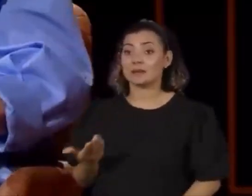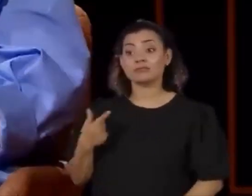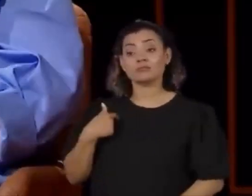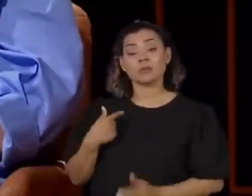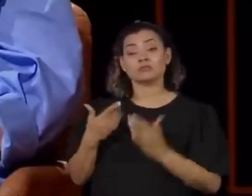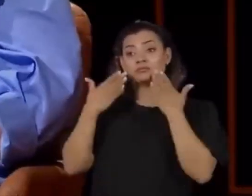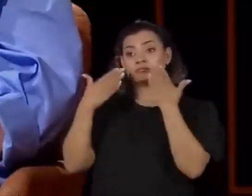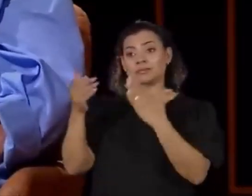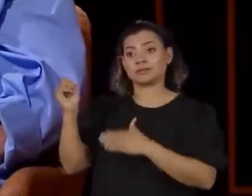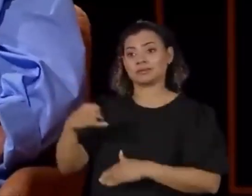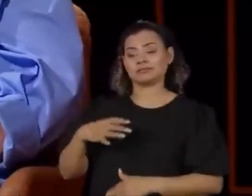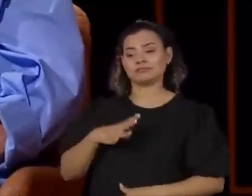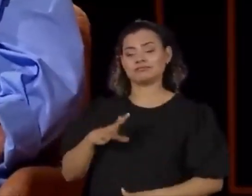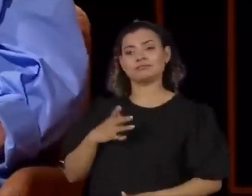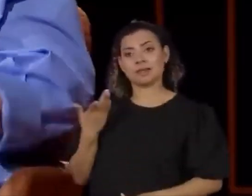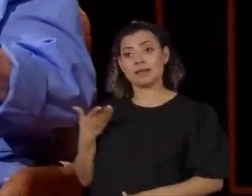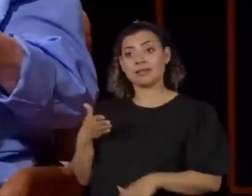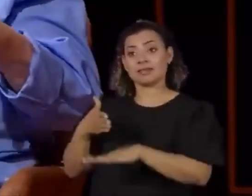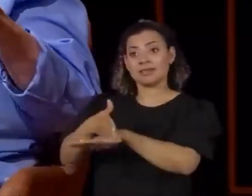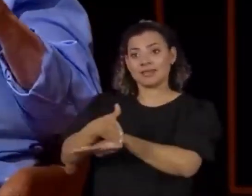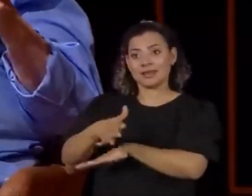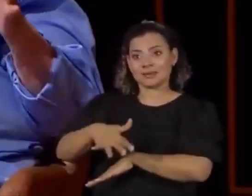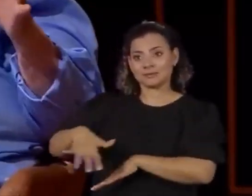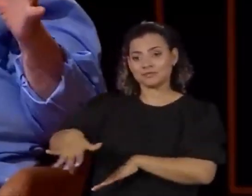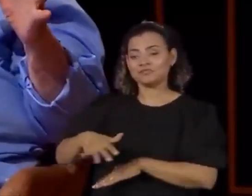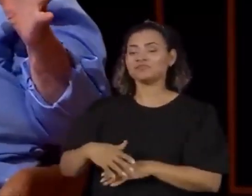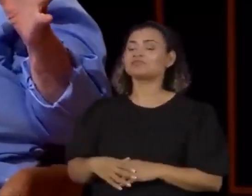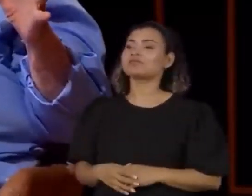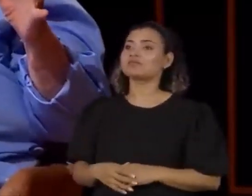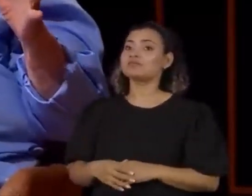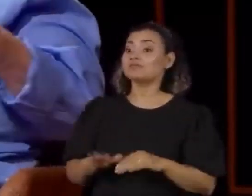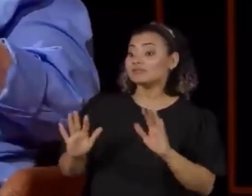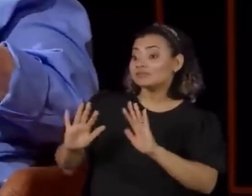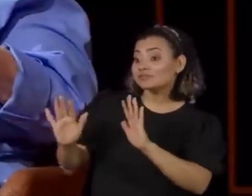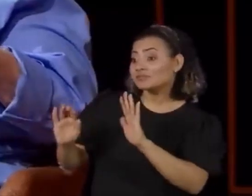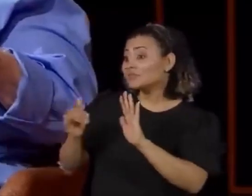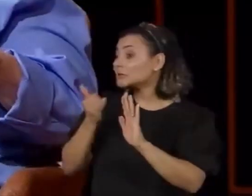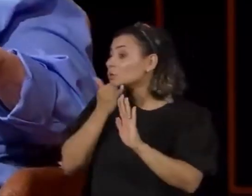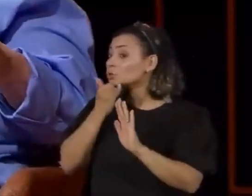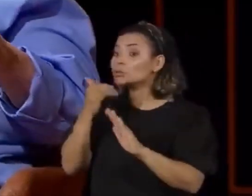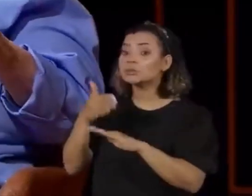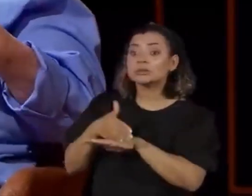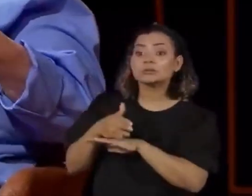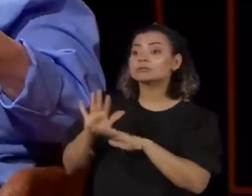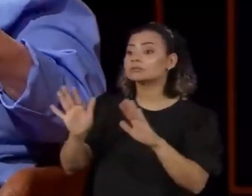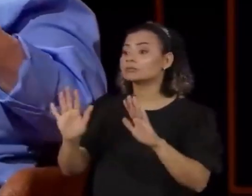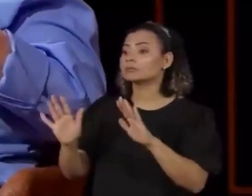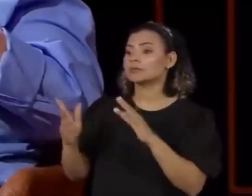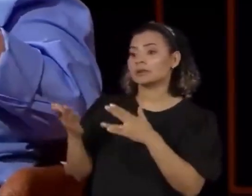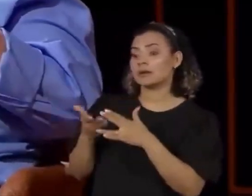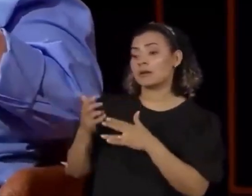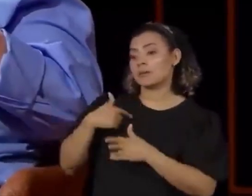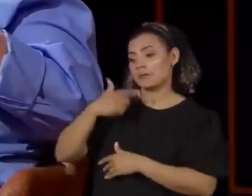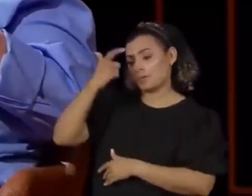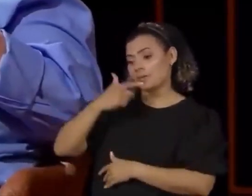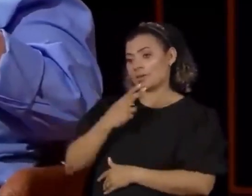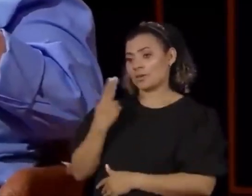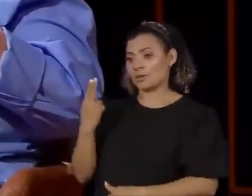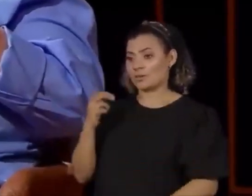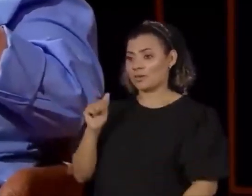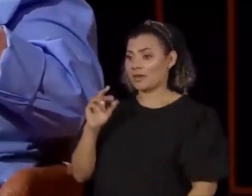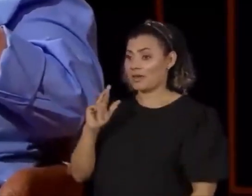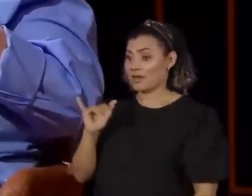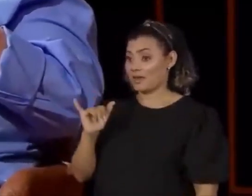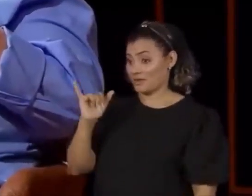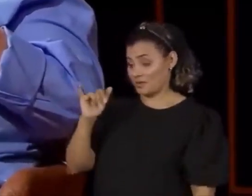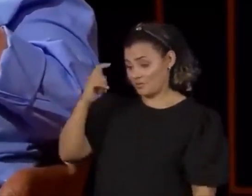eu peguei entrei eu turma desculpe interromper aqui o meu nome é Ary Toledo